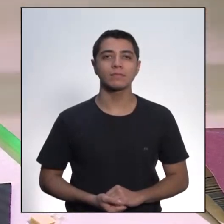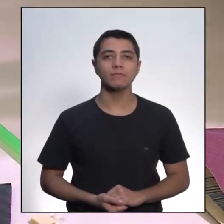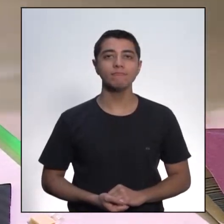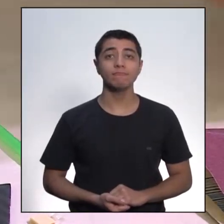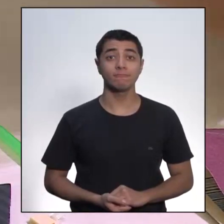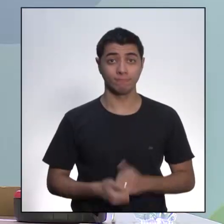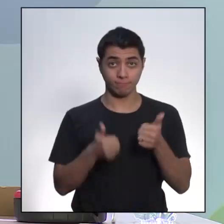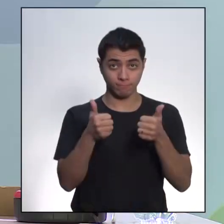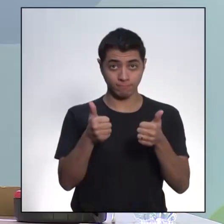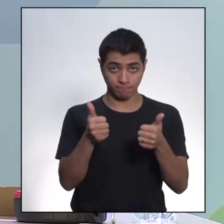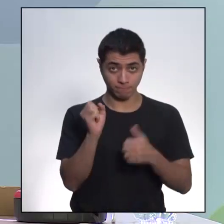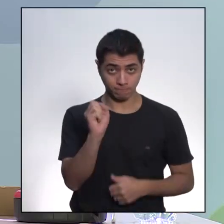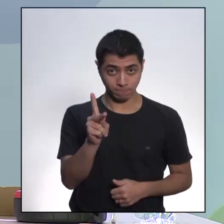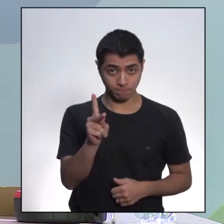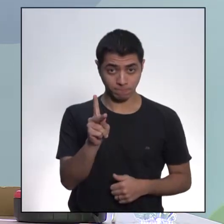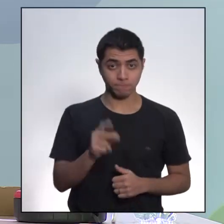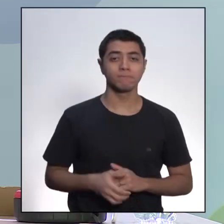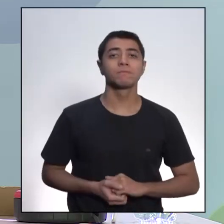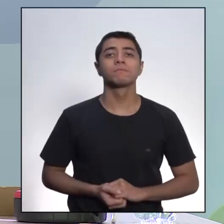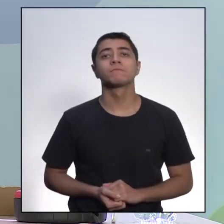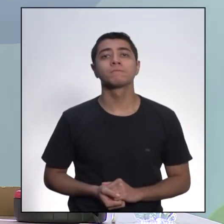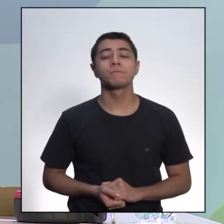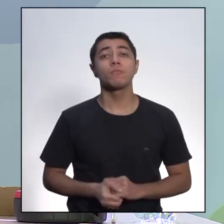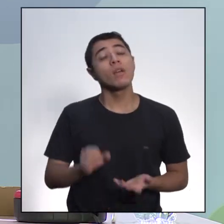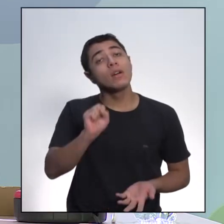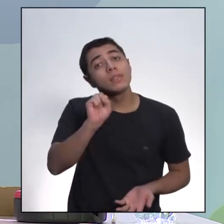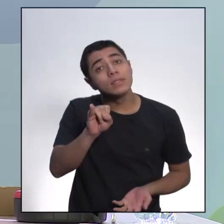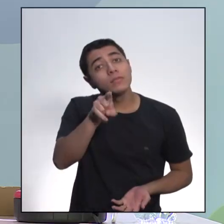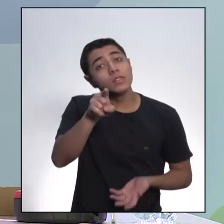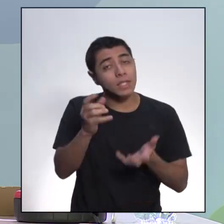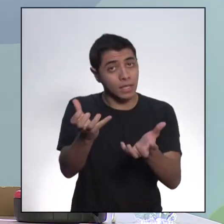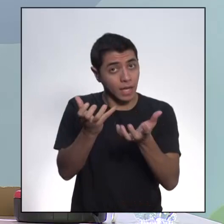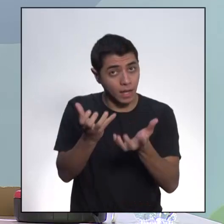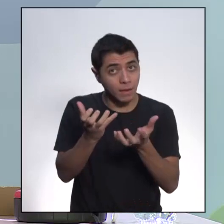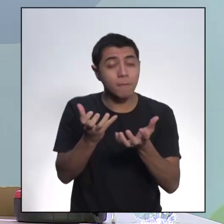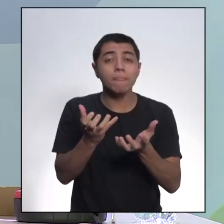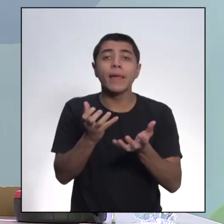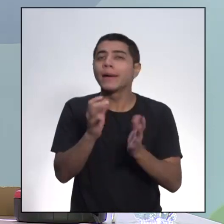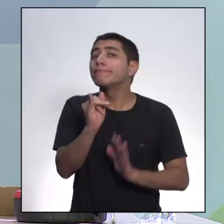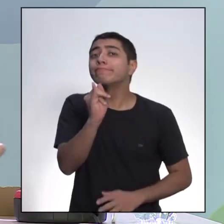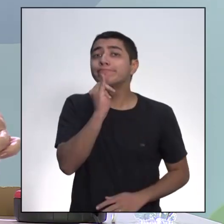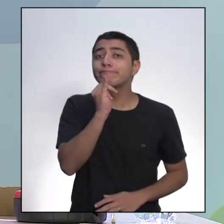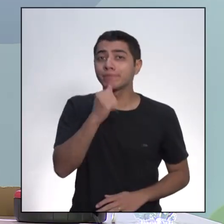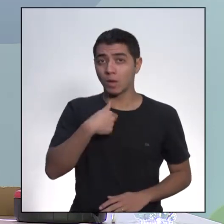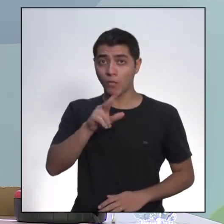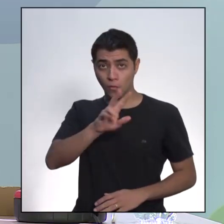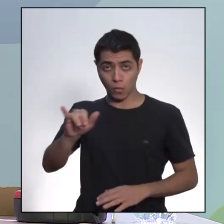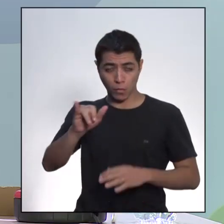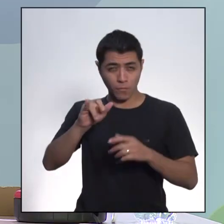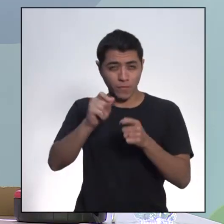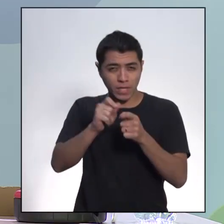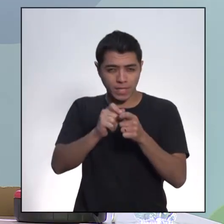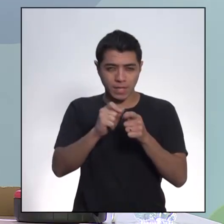Certo? Palitinho aqui. Se você quiser trabalhar, eu vou fazer um modelo aqui.